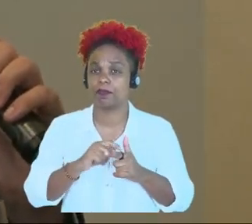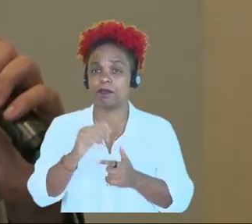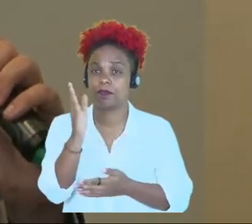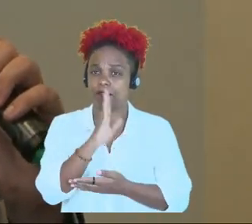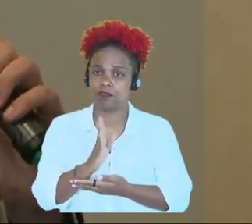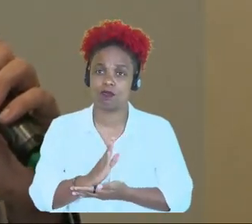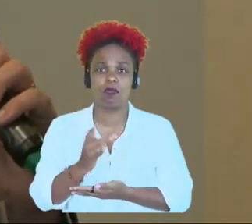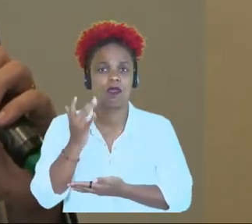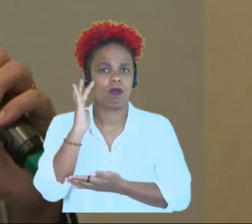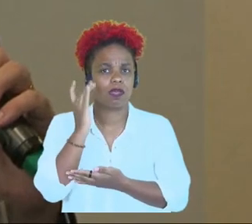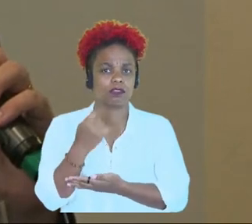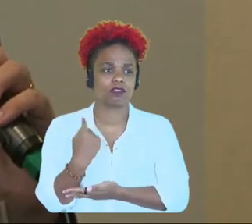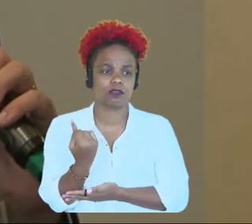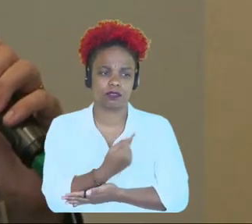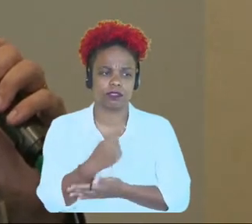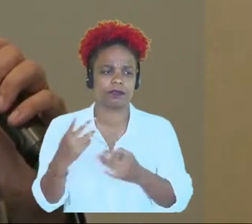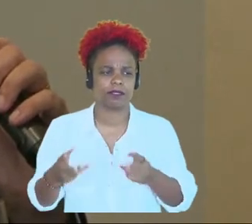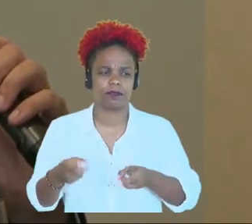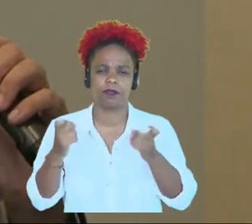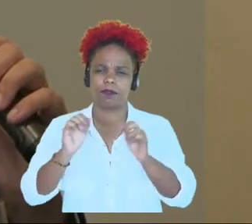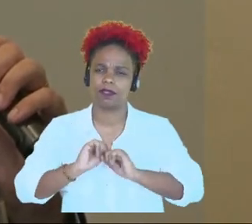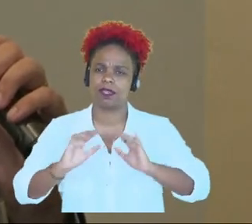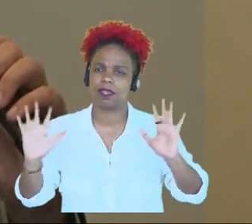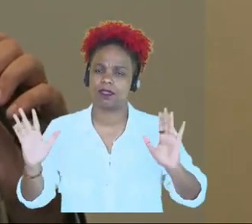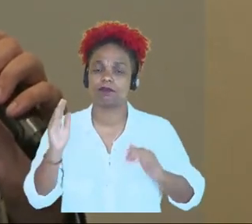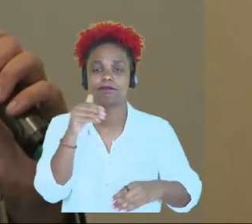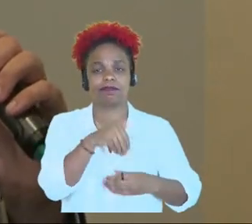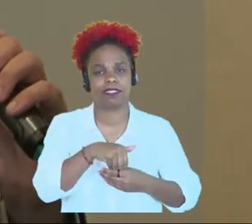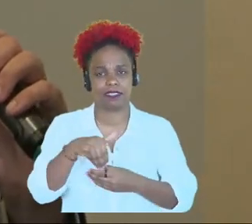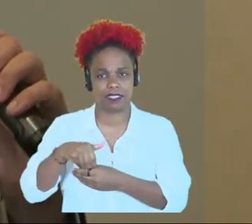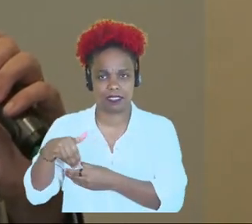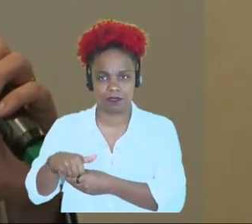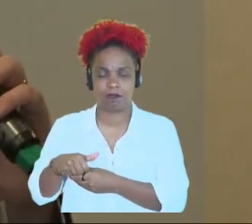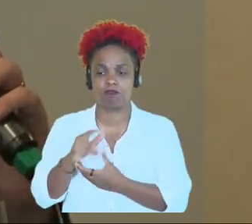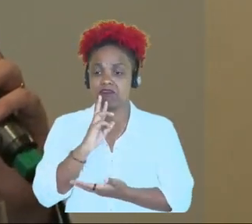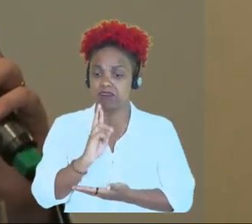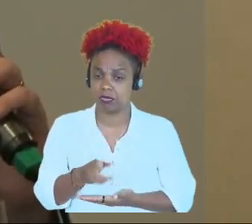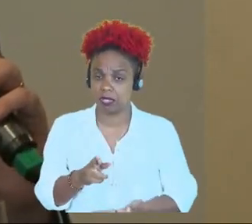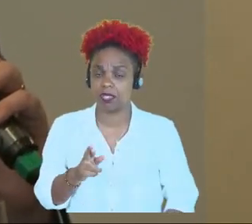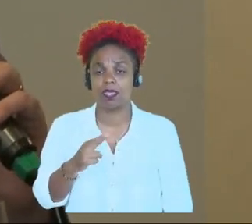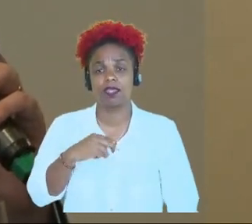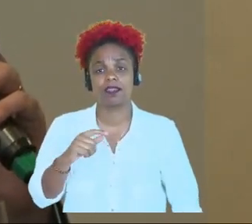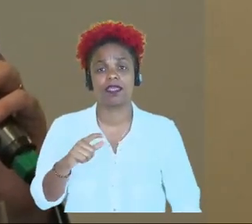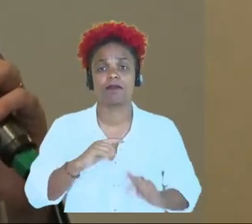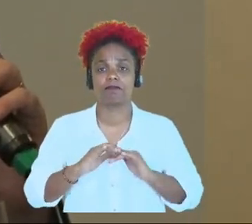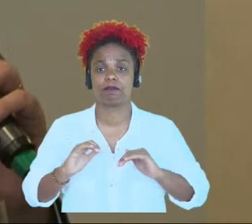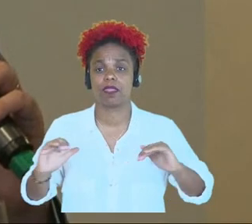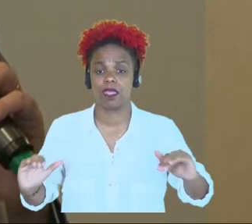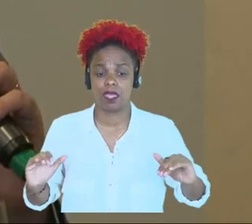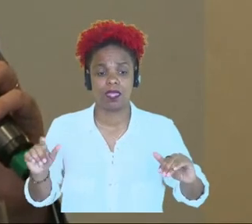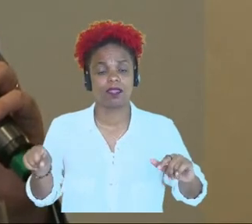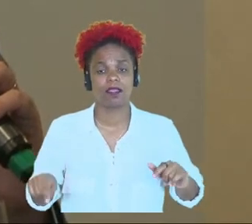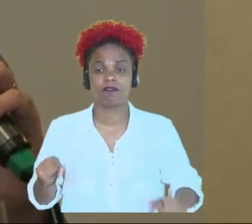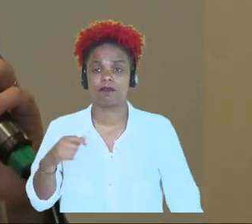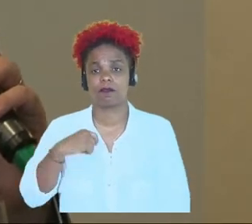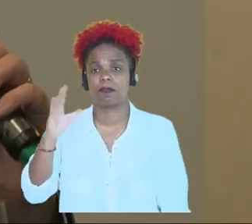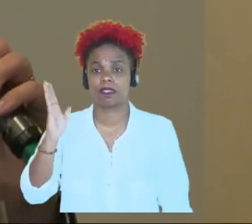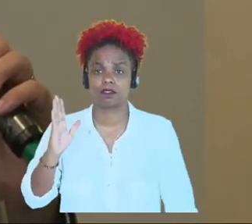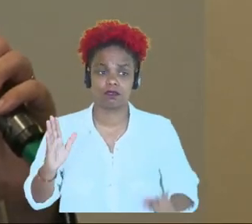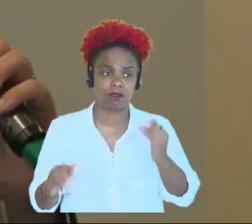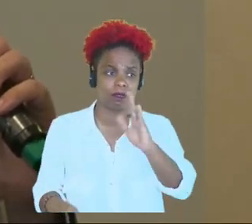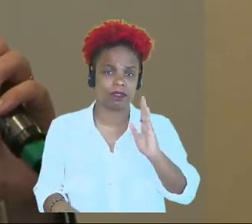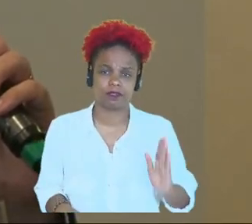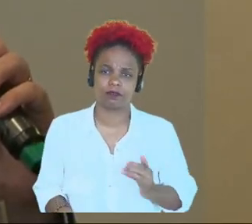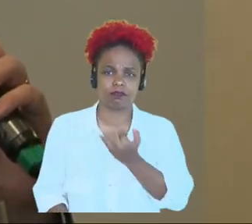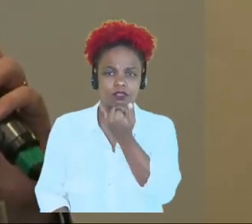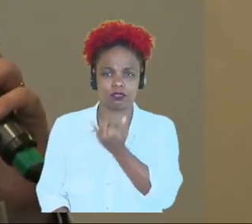eu acho que a gente viu isso claramente no resultado das eleições, é que a gente tem dois lados, dois Brasis, e com